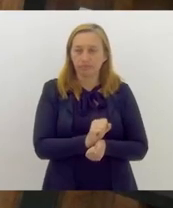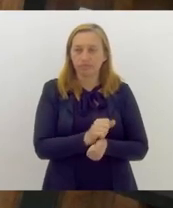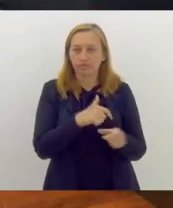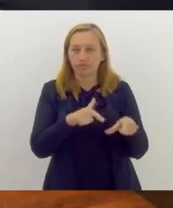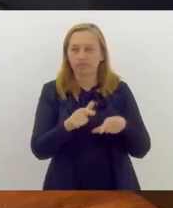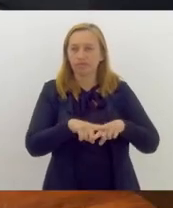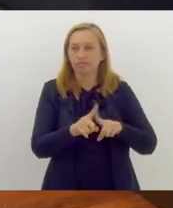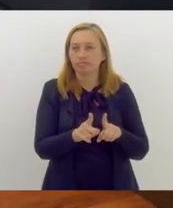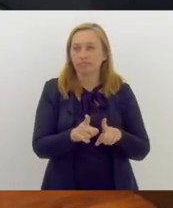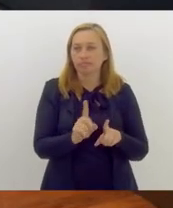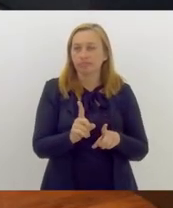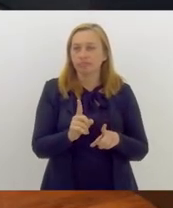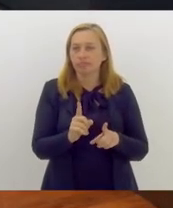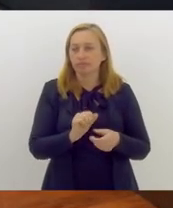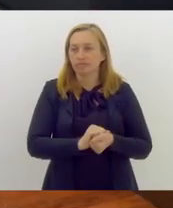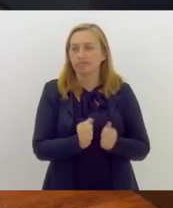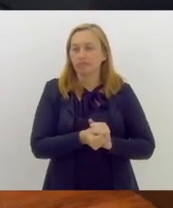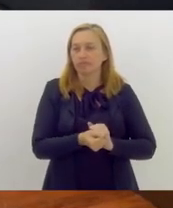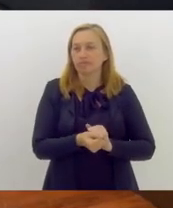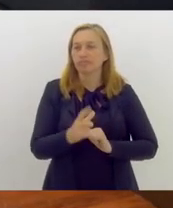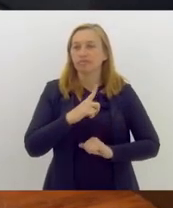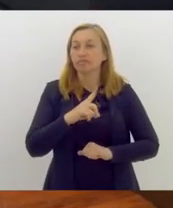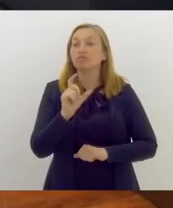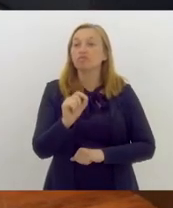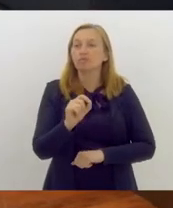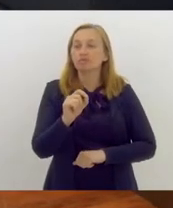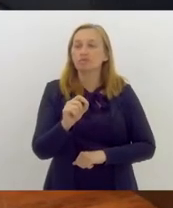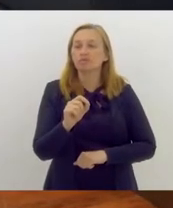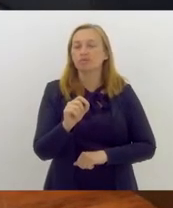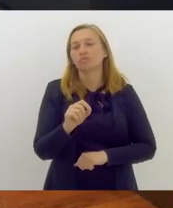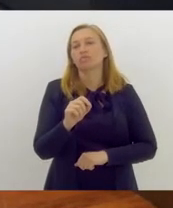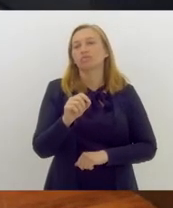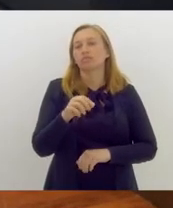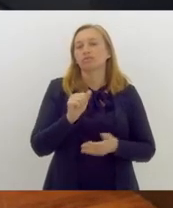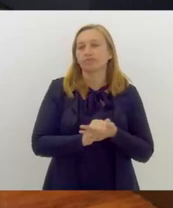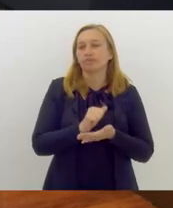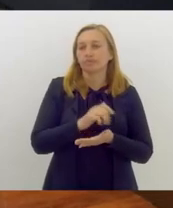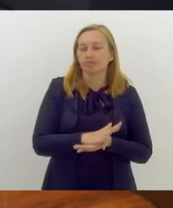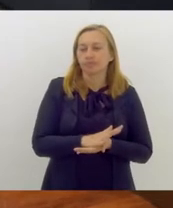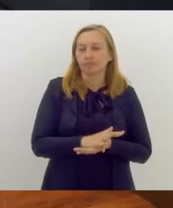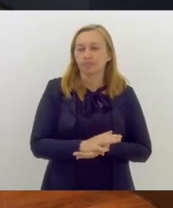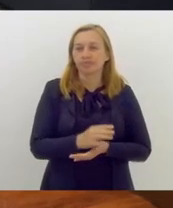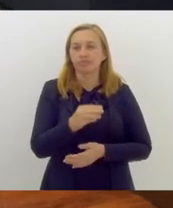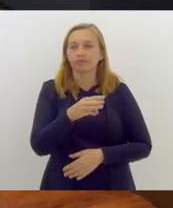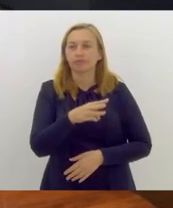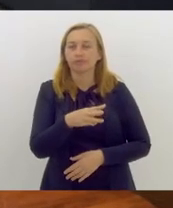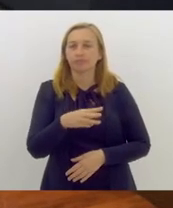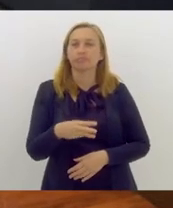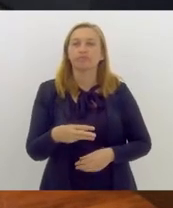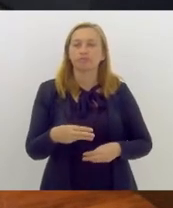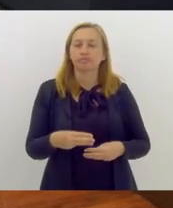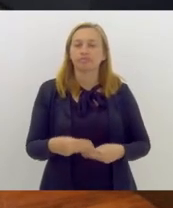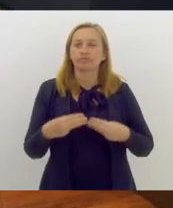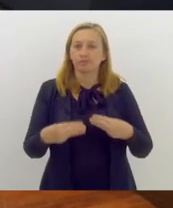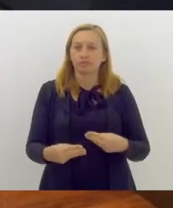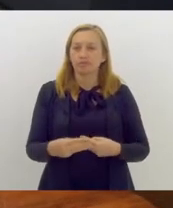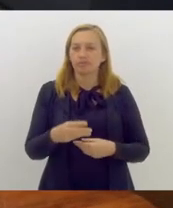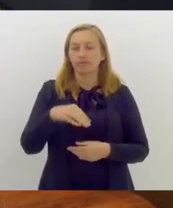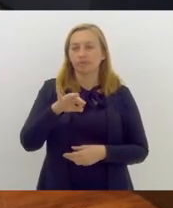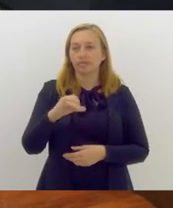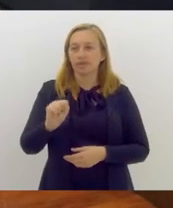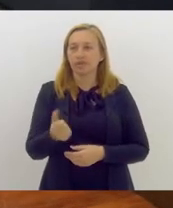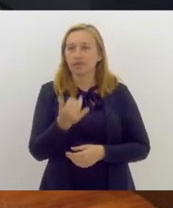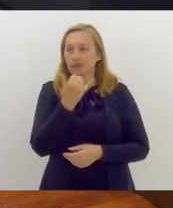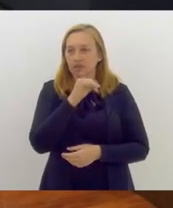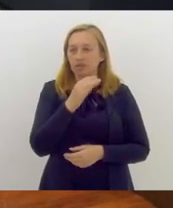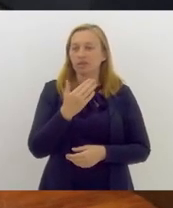se enquadra porque tem o quê a multa sendo nota técnica do ministério de Minas e energia Anael já vinha analisando o